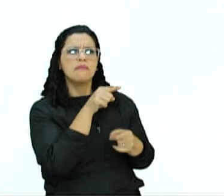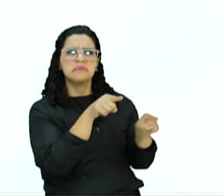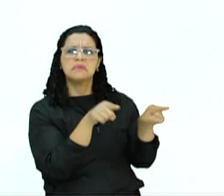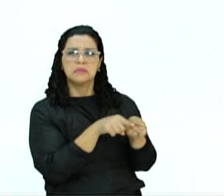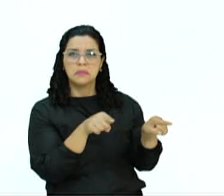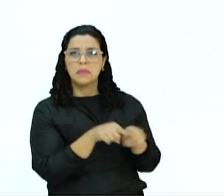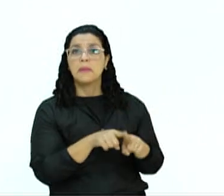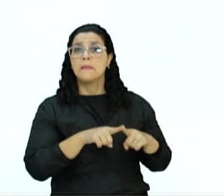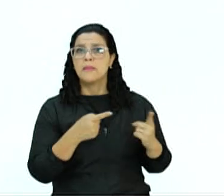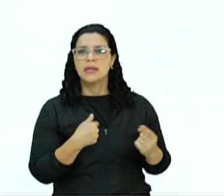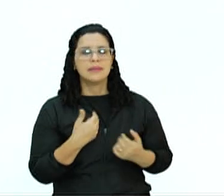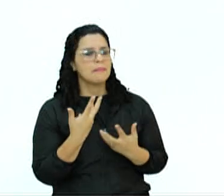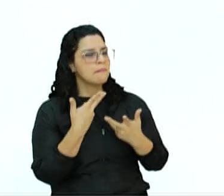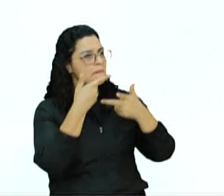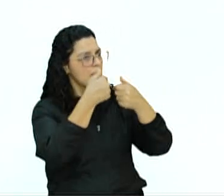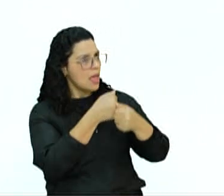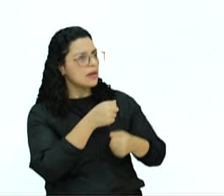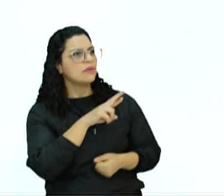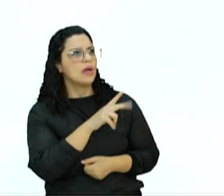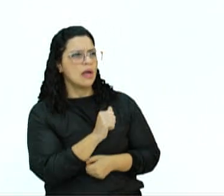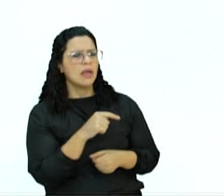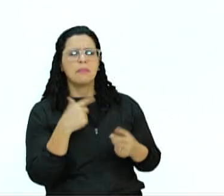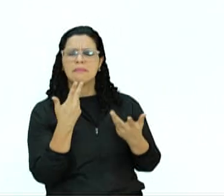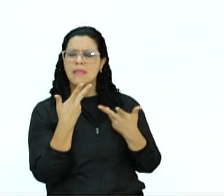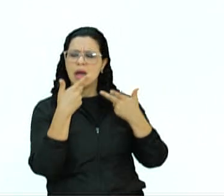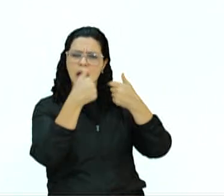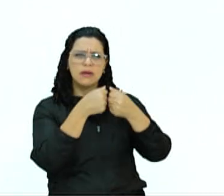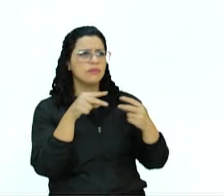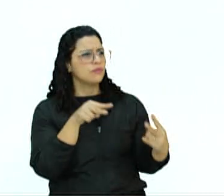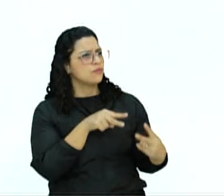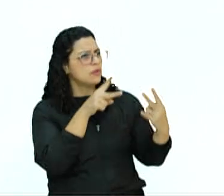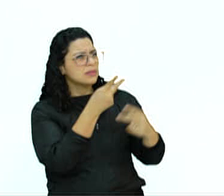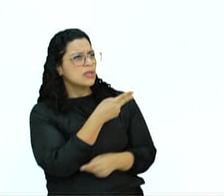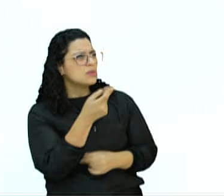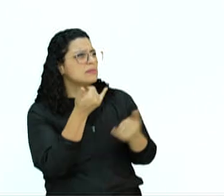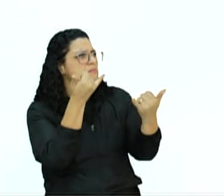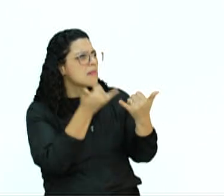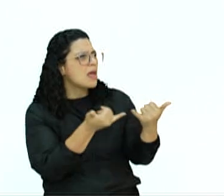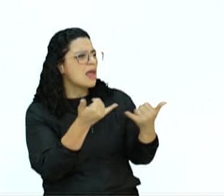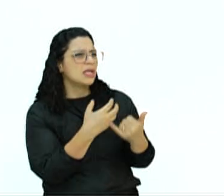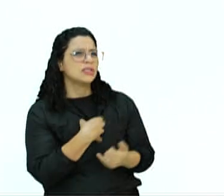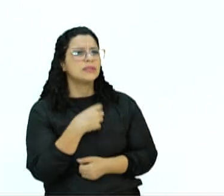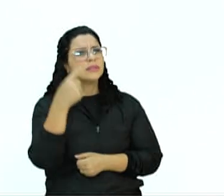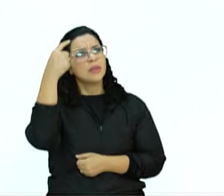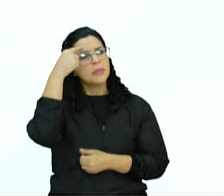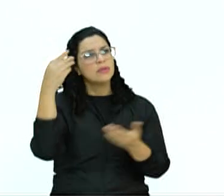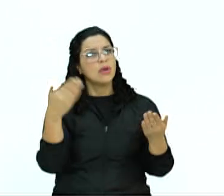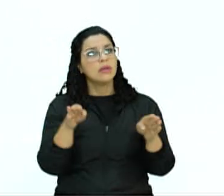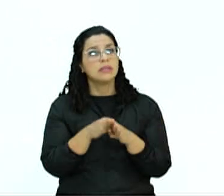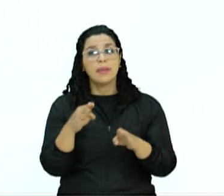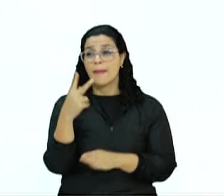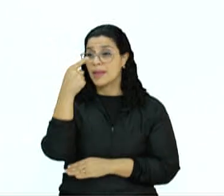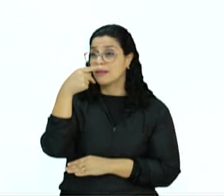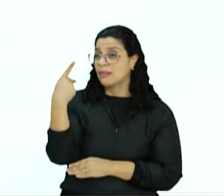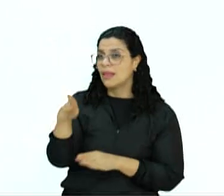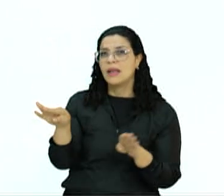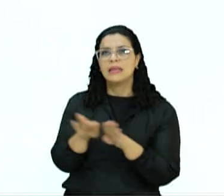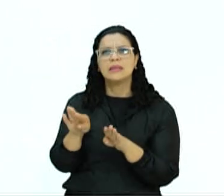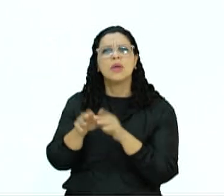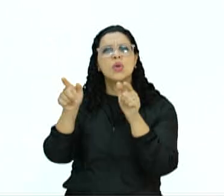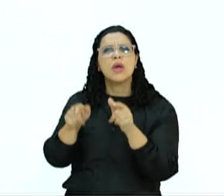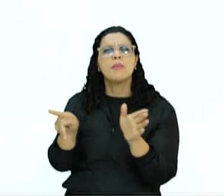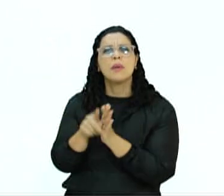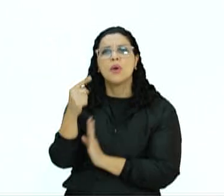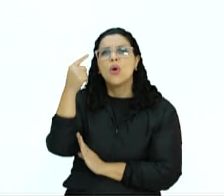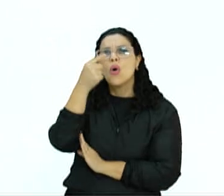seus. Extraordinário, Raquel, extraordinário como vocês duas. Penso agora que toda a beleza dela residia apenas